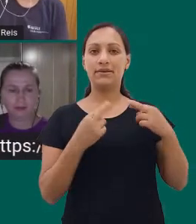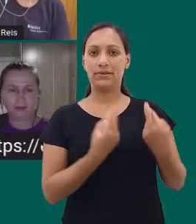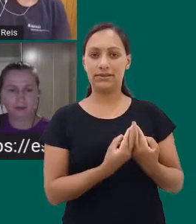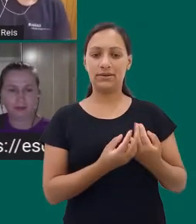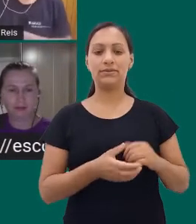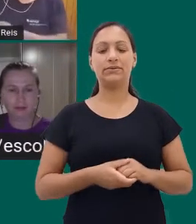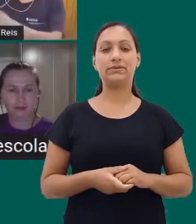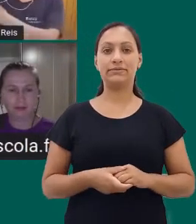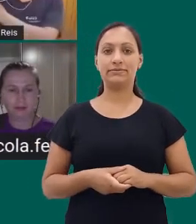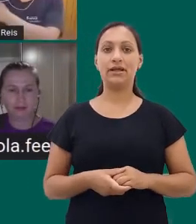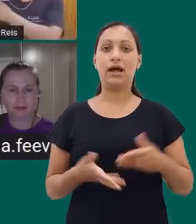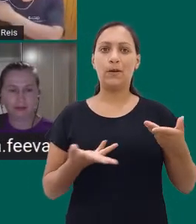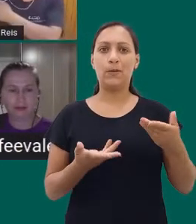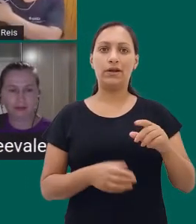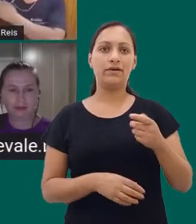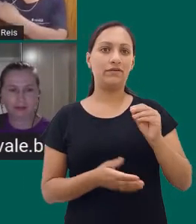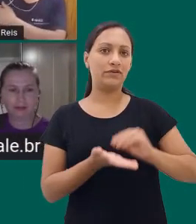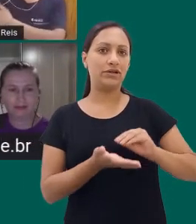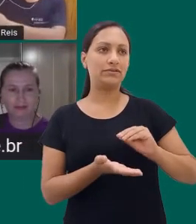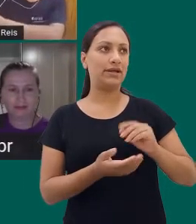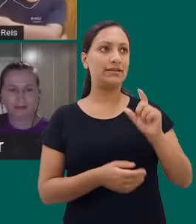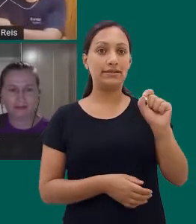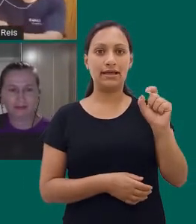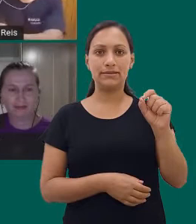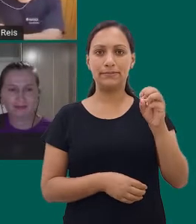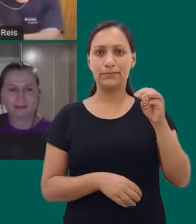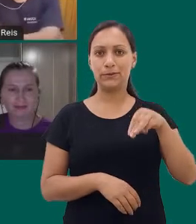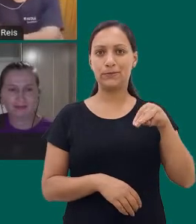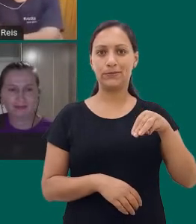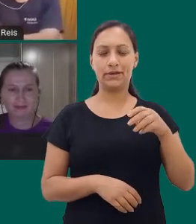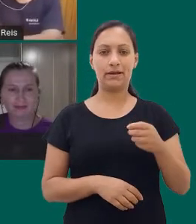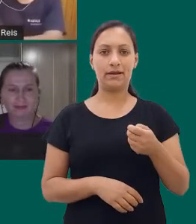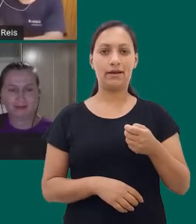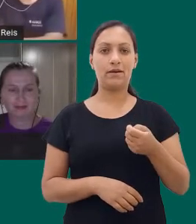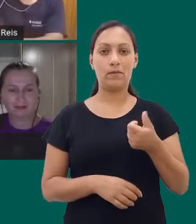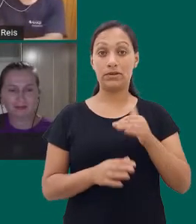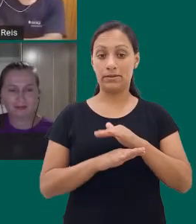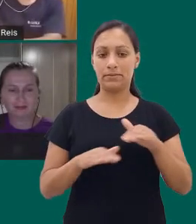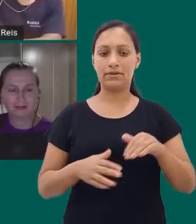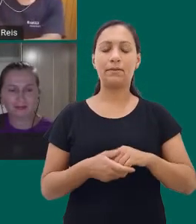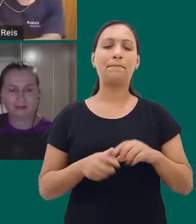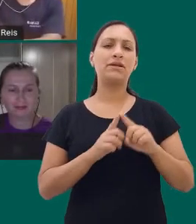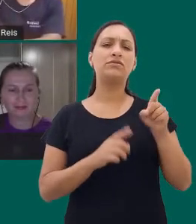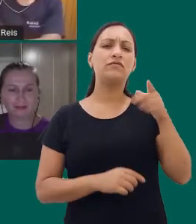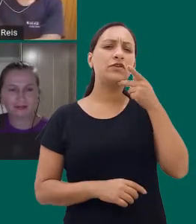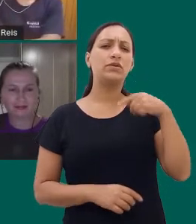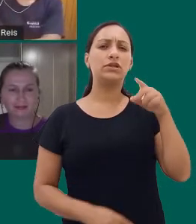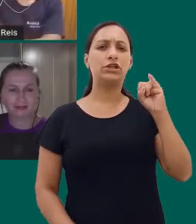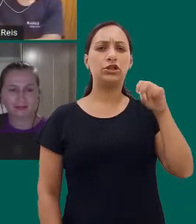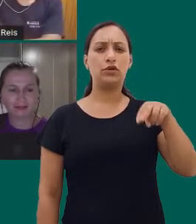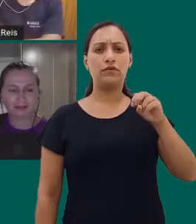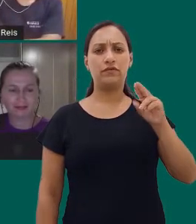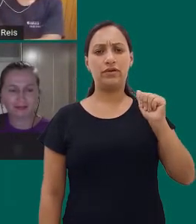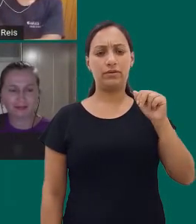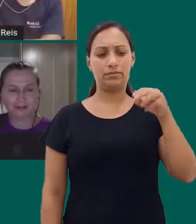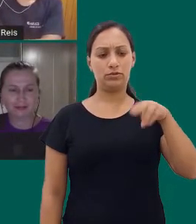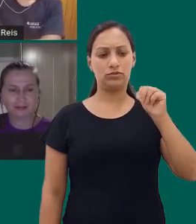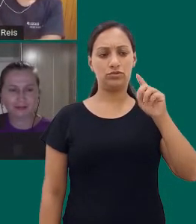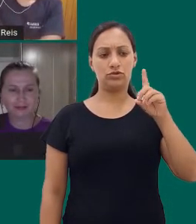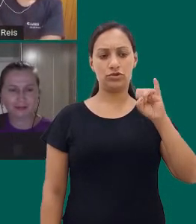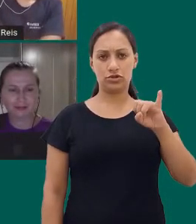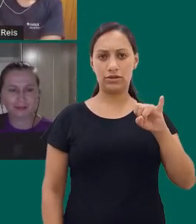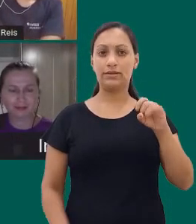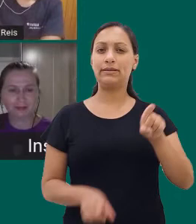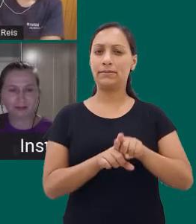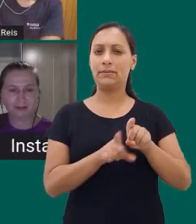pré-reunião lá, ó, já estamos quase faltando 10 minutos para acabar, mas o Samuel falou do Inova Mundi, das pesquisas. Eu vou falar de uma coisa que eu acho que a gente não